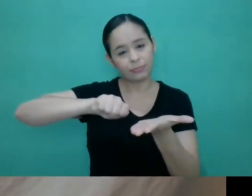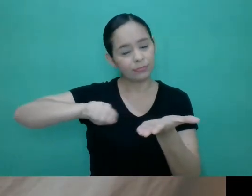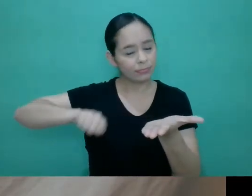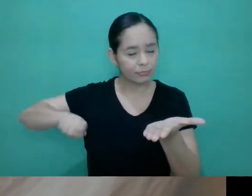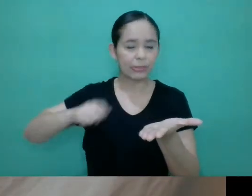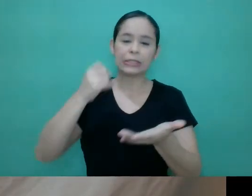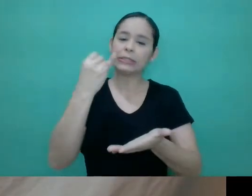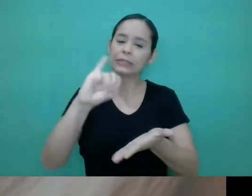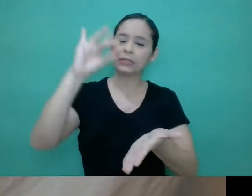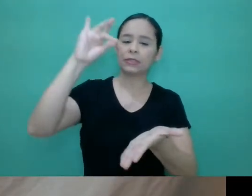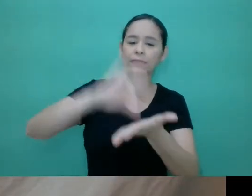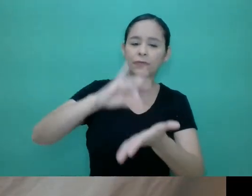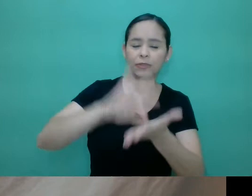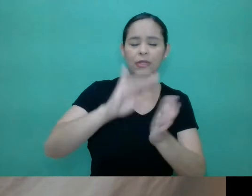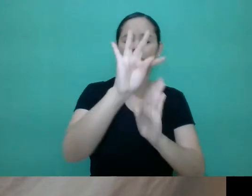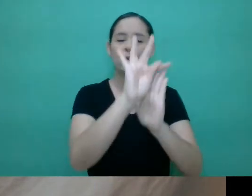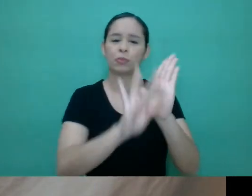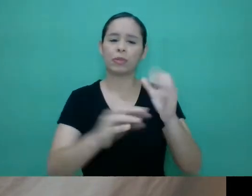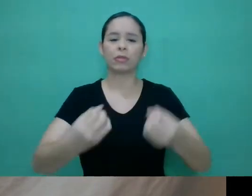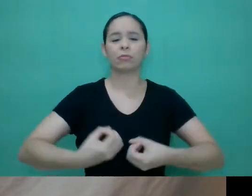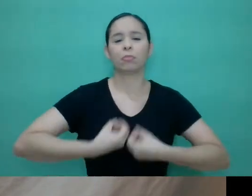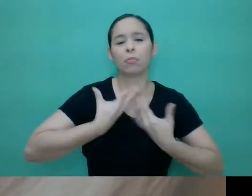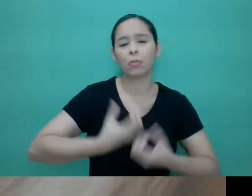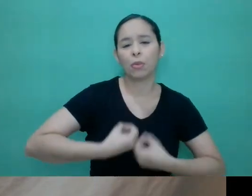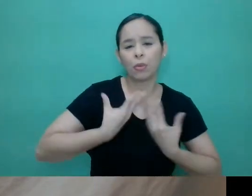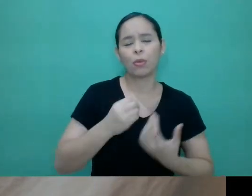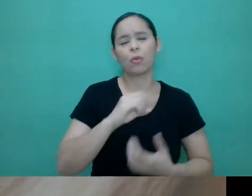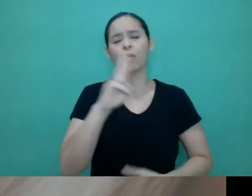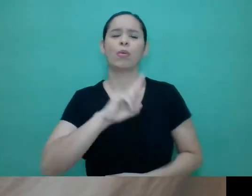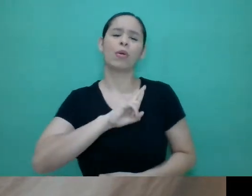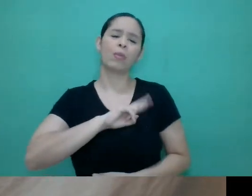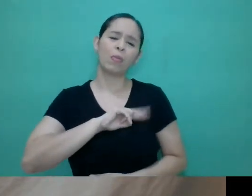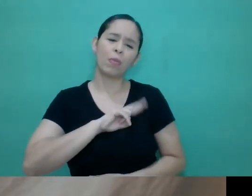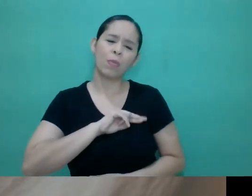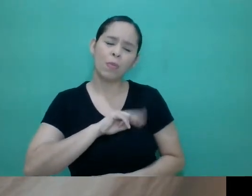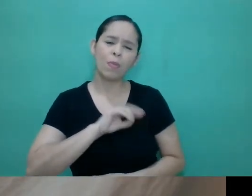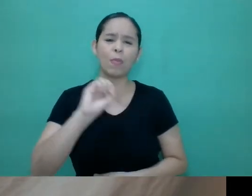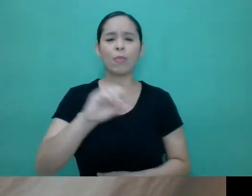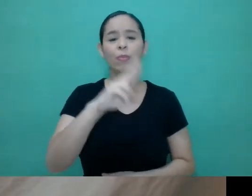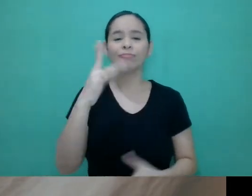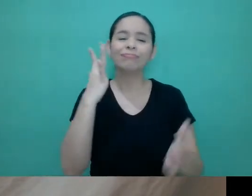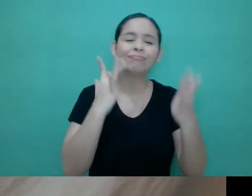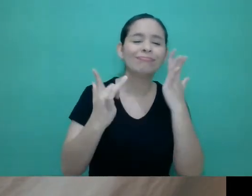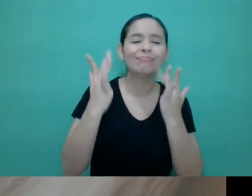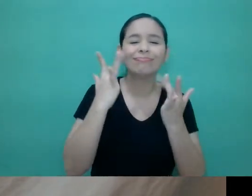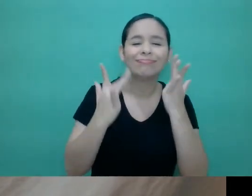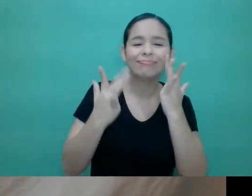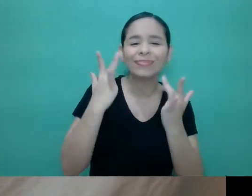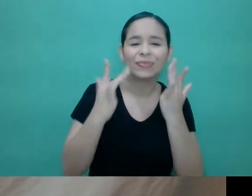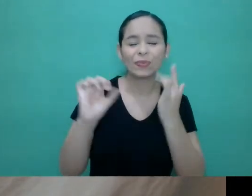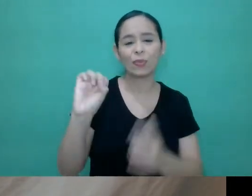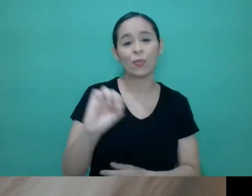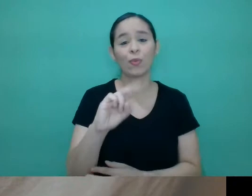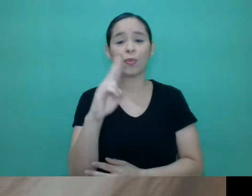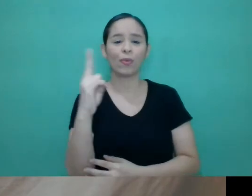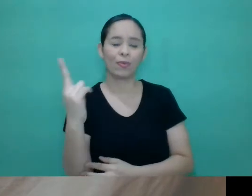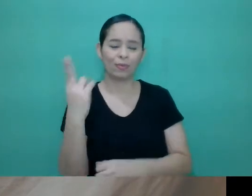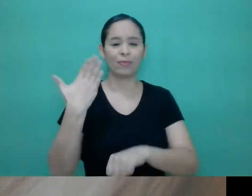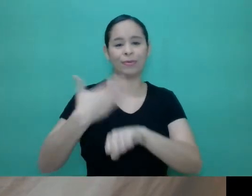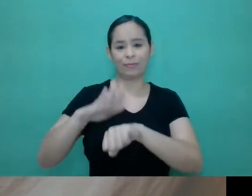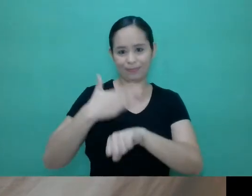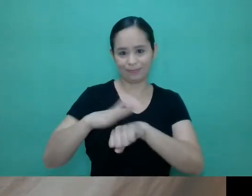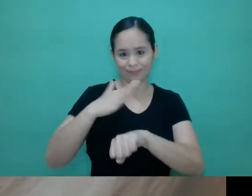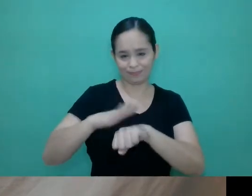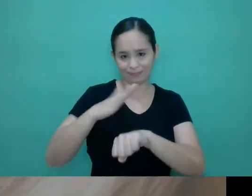se realmente aquilo ali é um texto poético, é um romance, um teatro ou um ensaio,